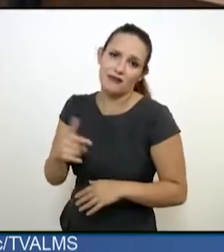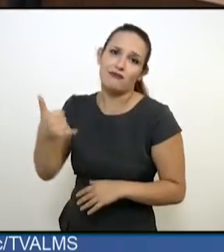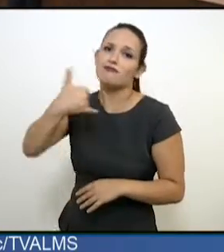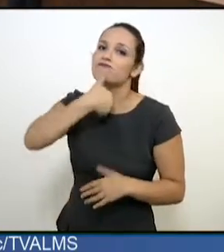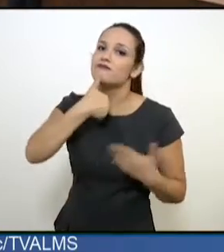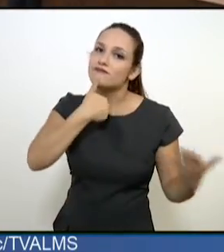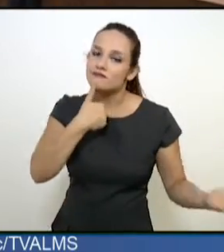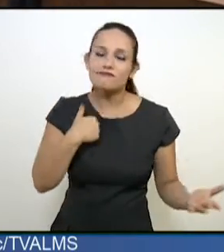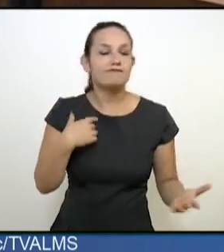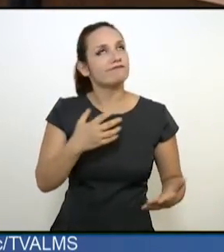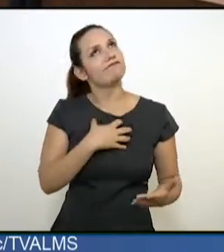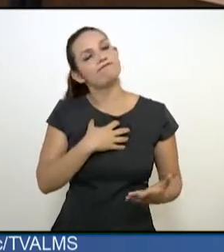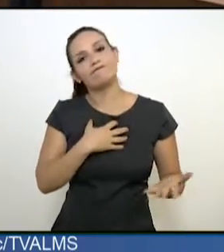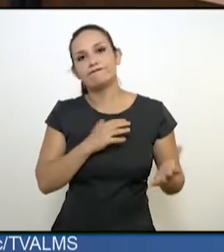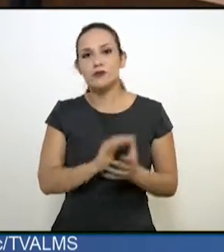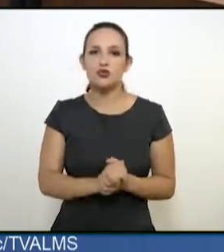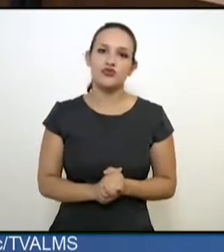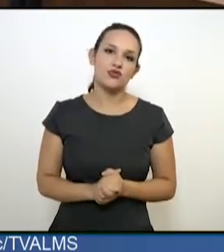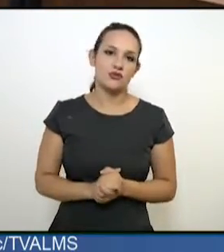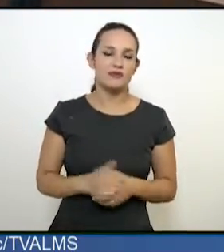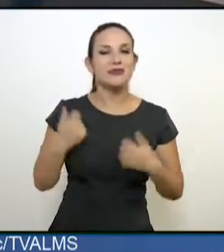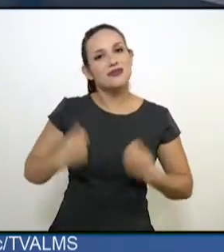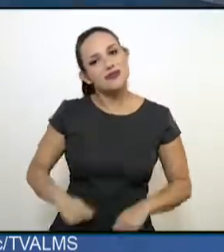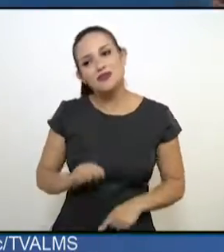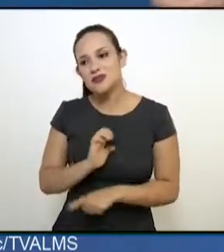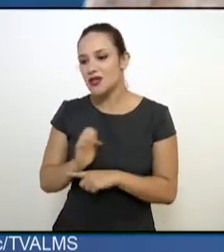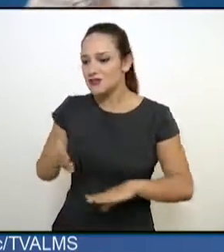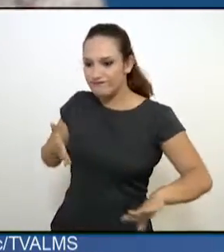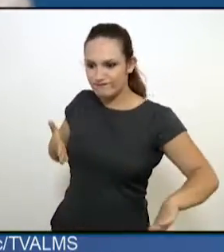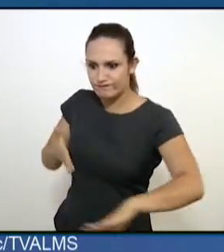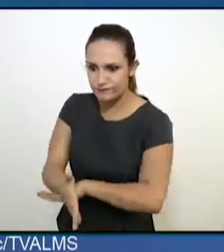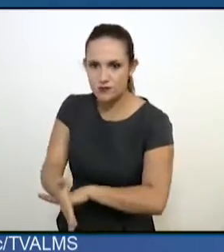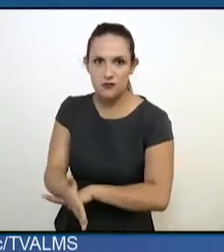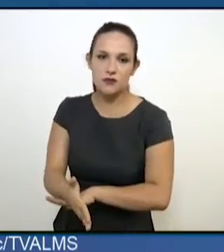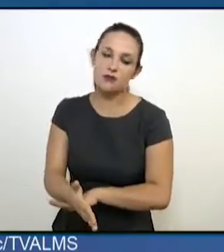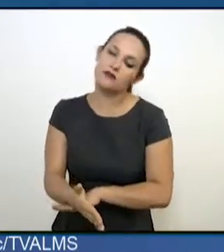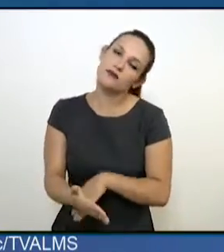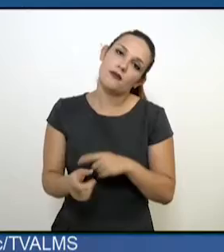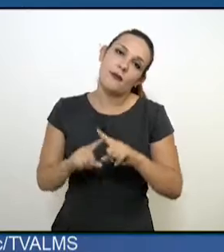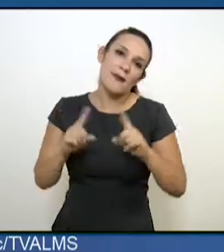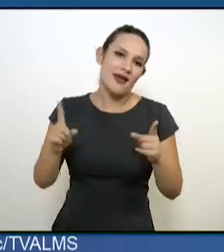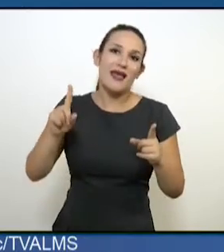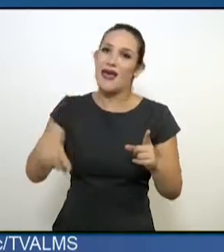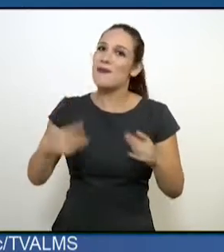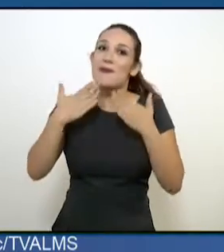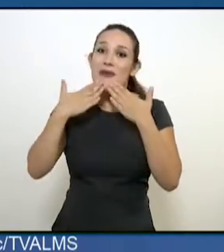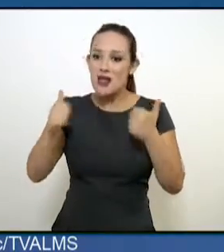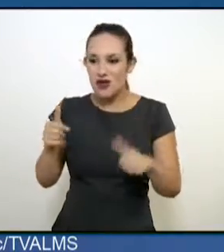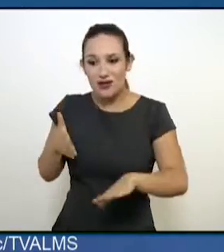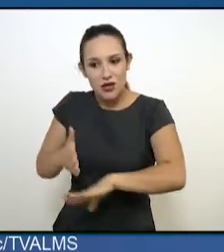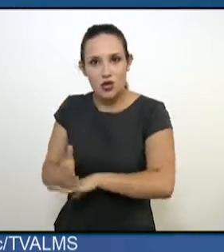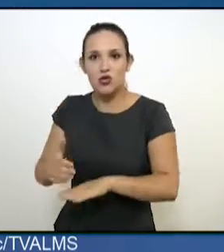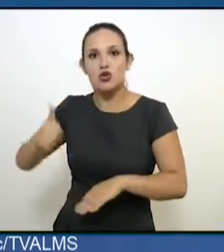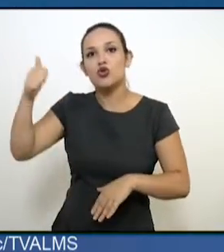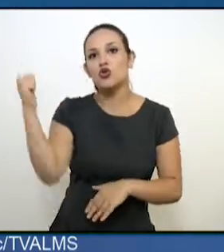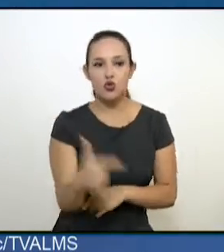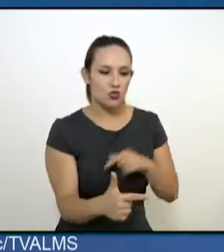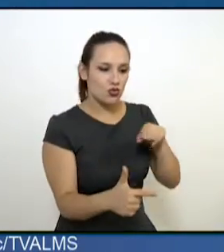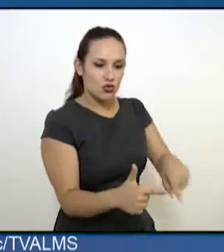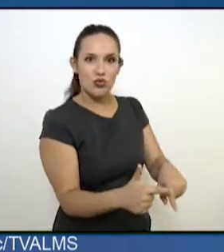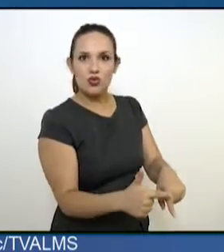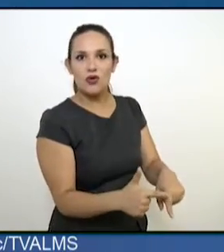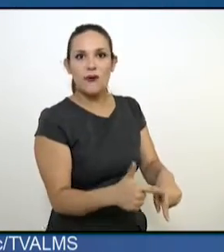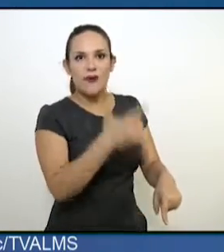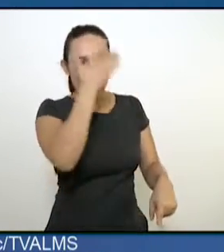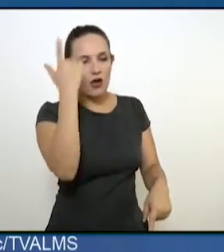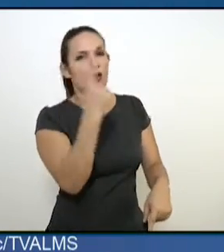gente fica, todo mundo fala, pô, intervenção no Estado. Mas pior do que a gente vê o povo do Rio de Janeiro deitado debaixo de